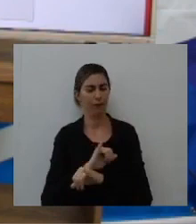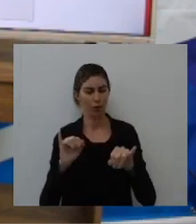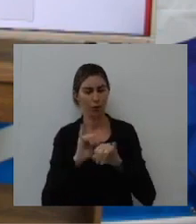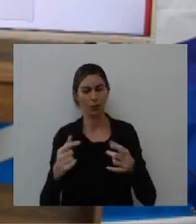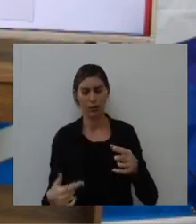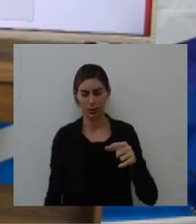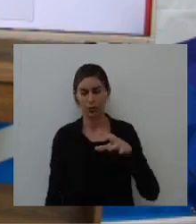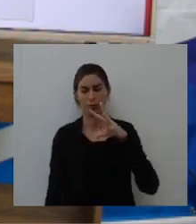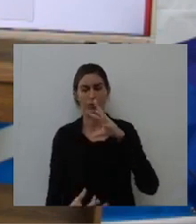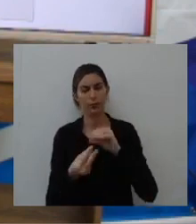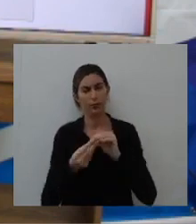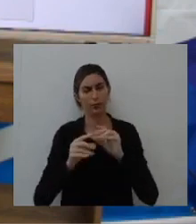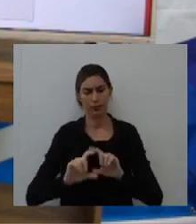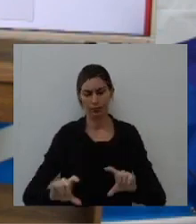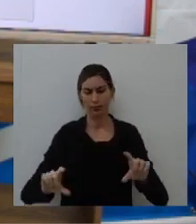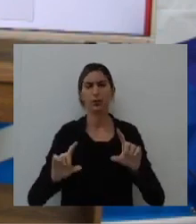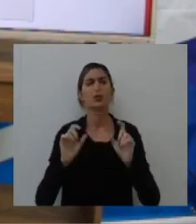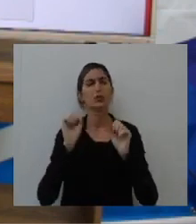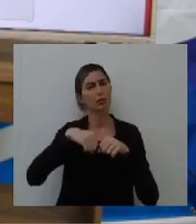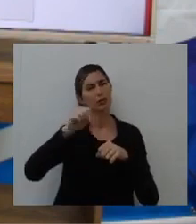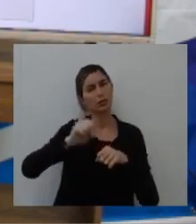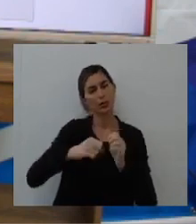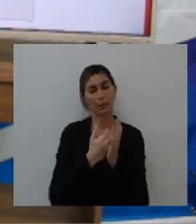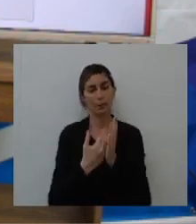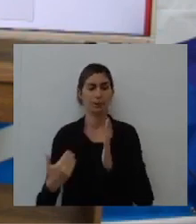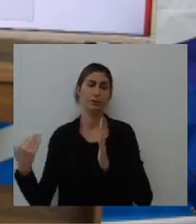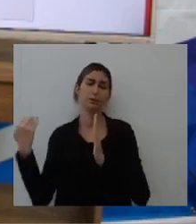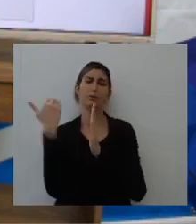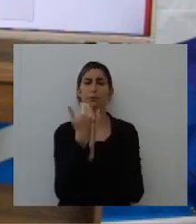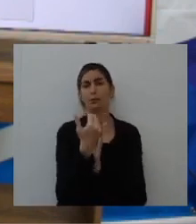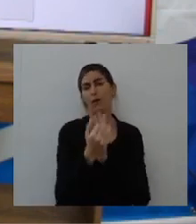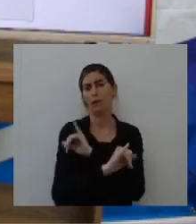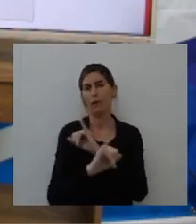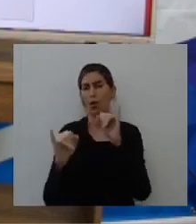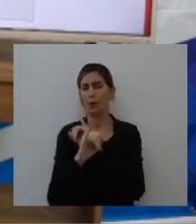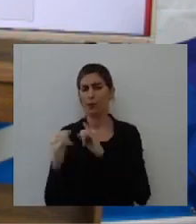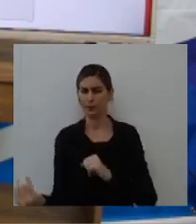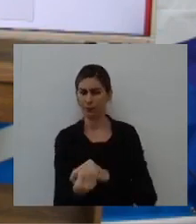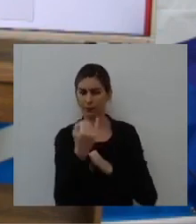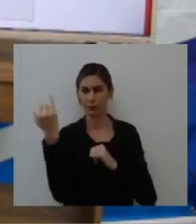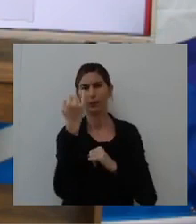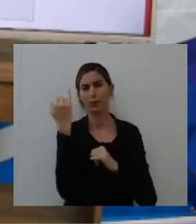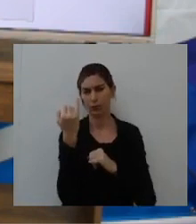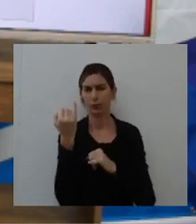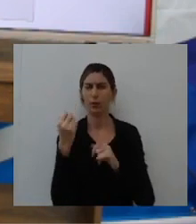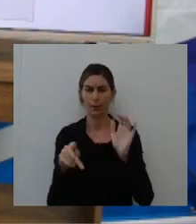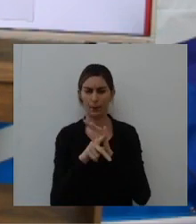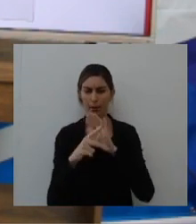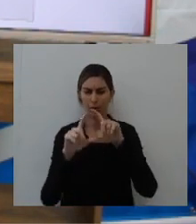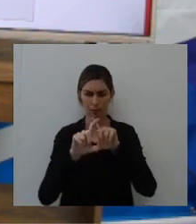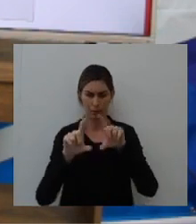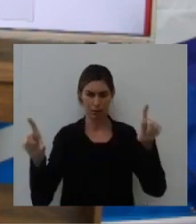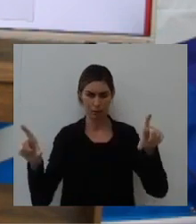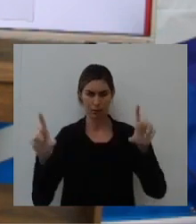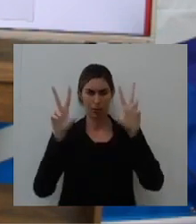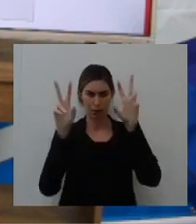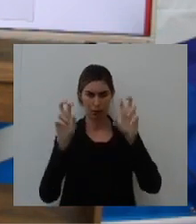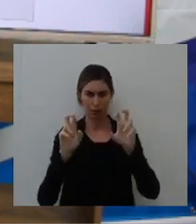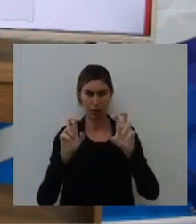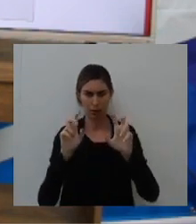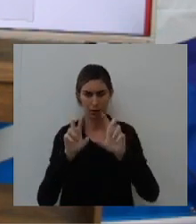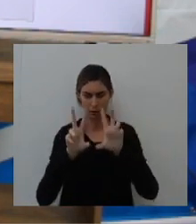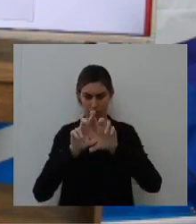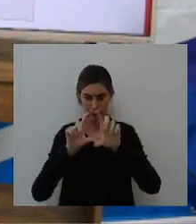informações complementares podem sim trazer, além de informações importantes que vão fazer parte do tema central, do